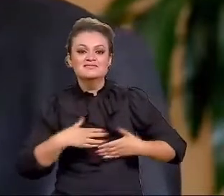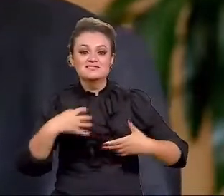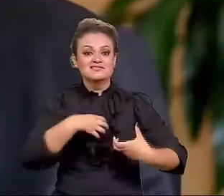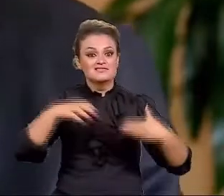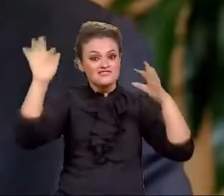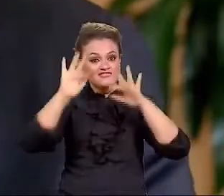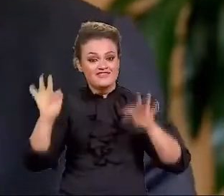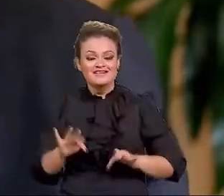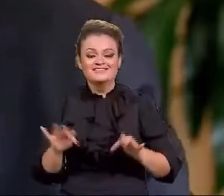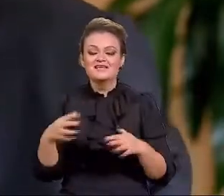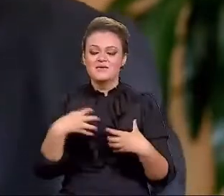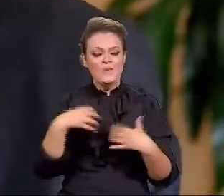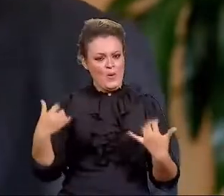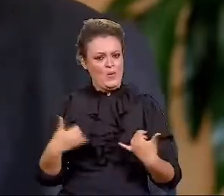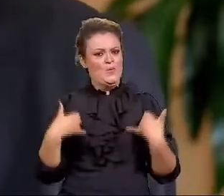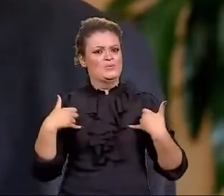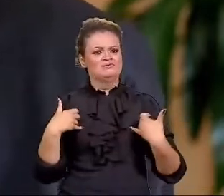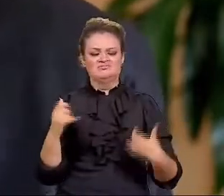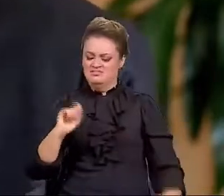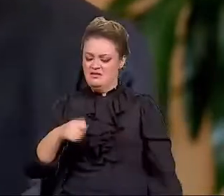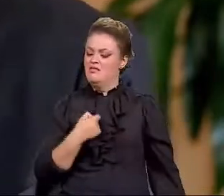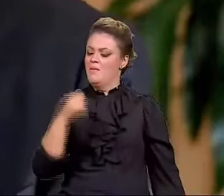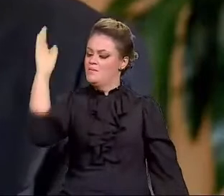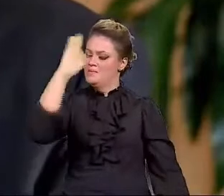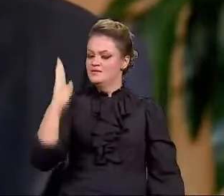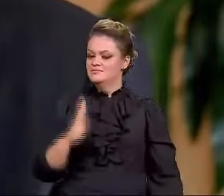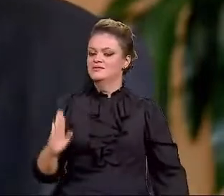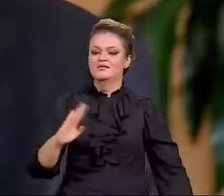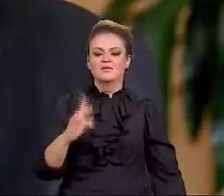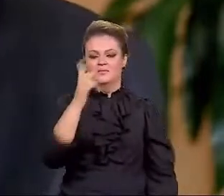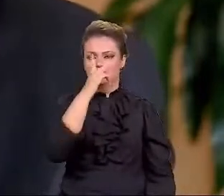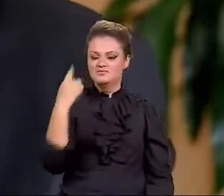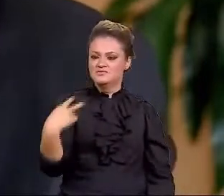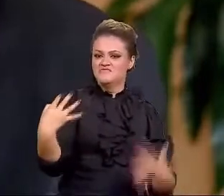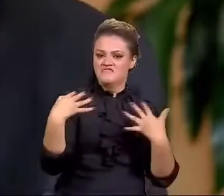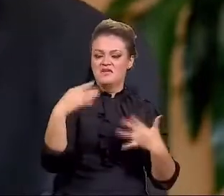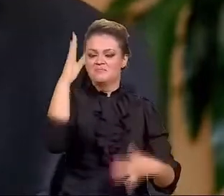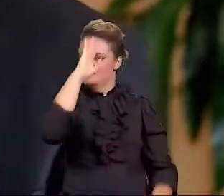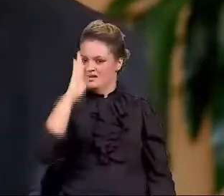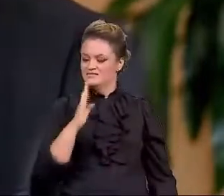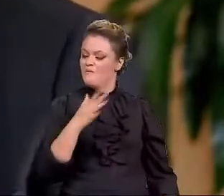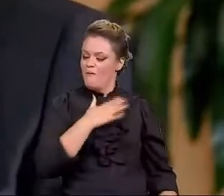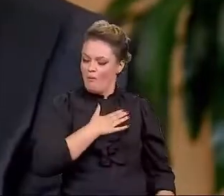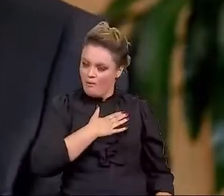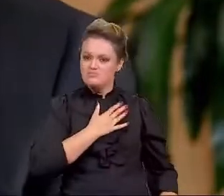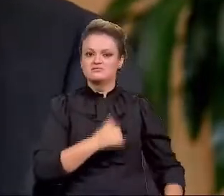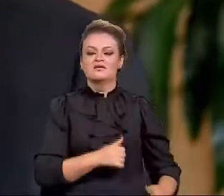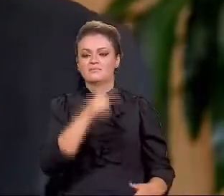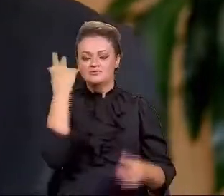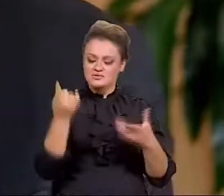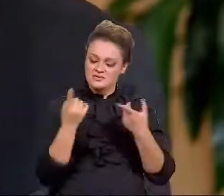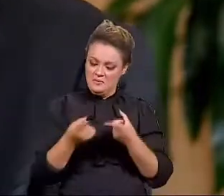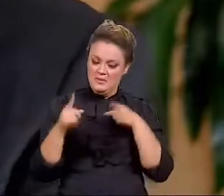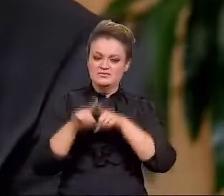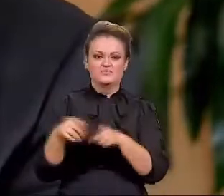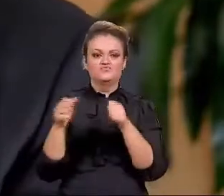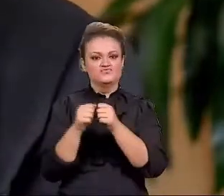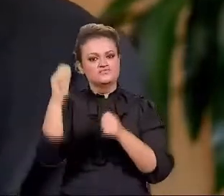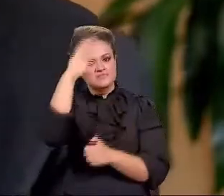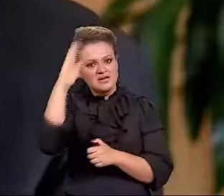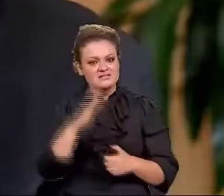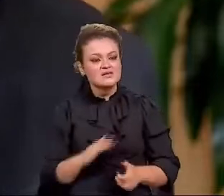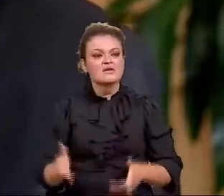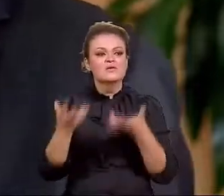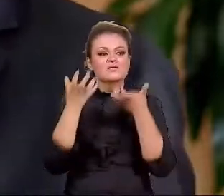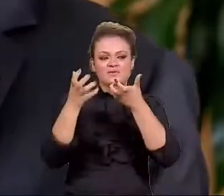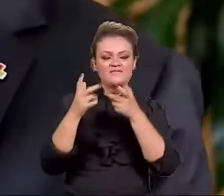por conta disso. Ou seja, as pessoas gostam do Brasil, as pessoas querem estar com o Brasil, as pessoas querem visitar o Brasil, as